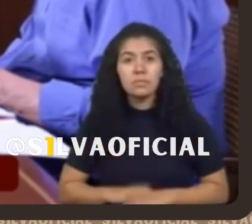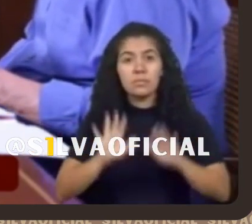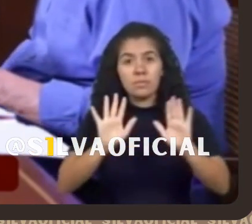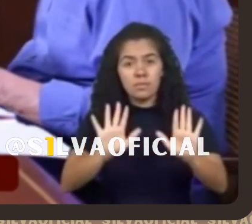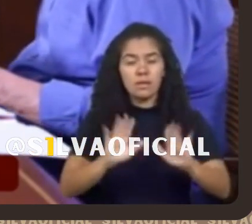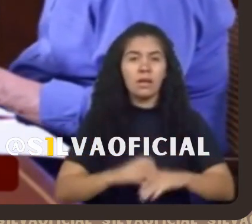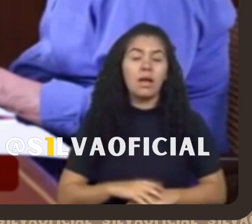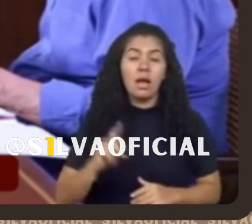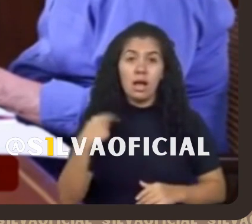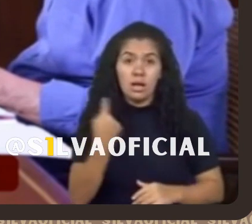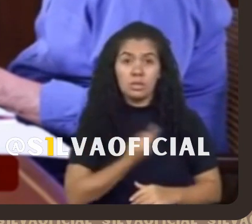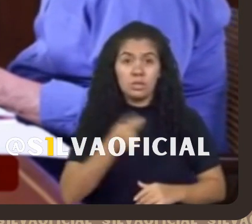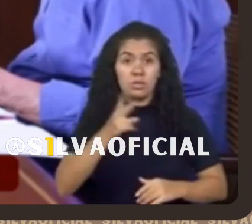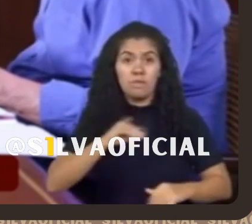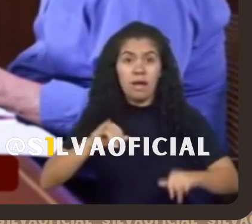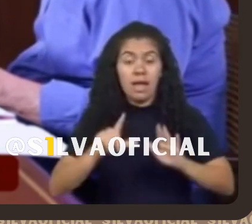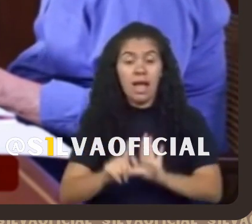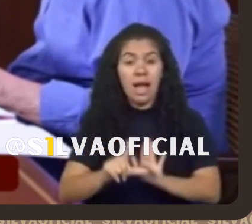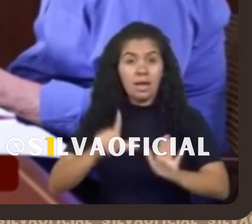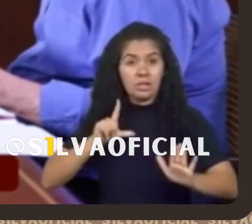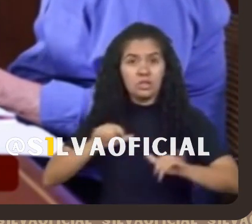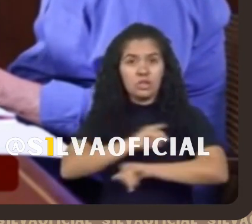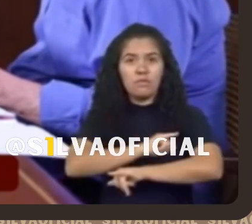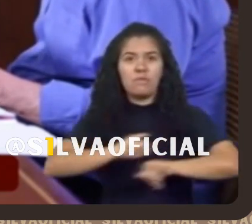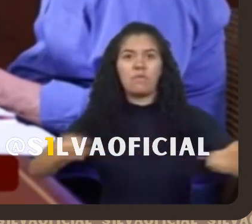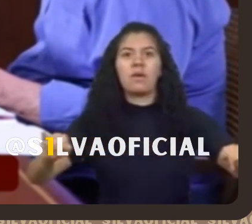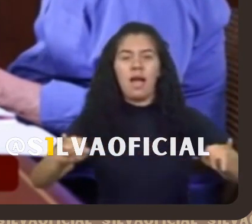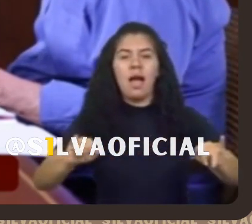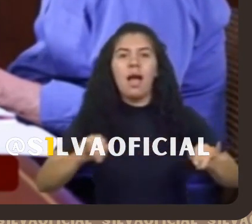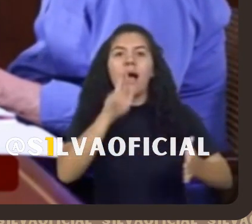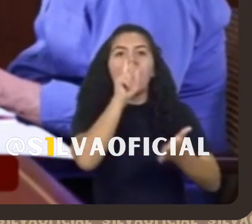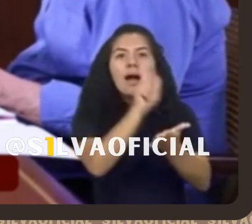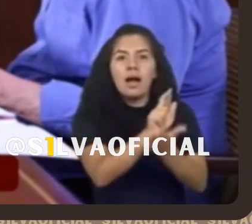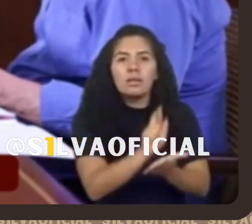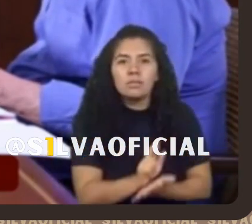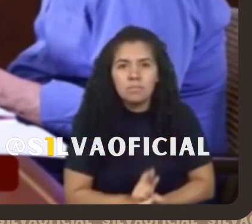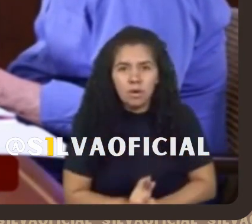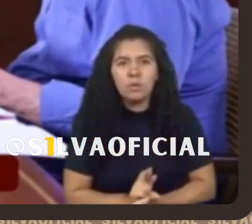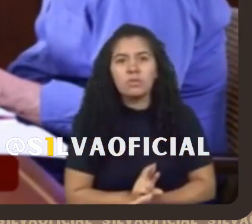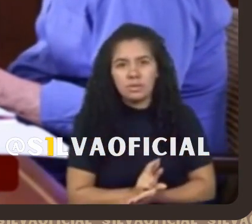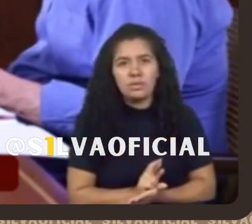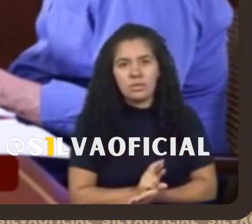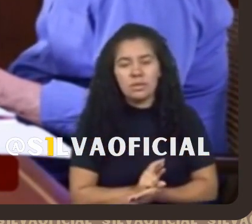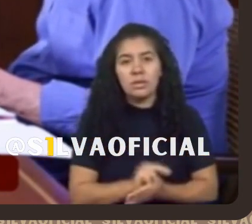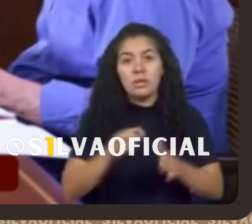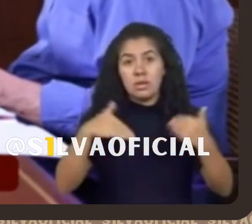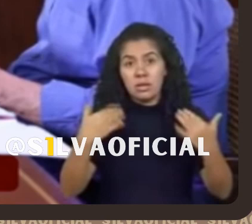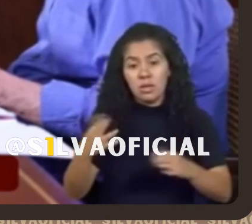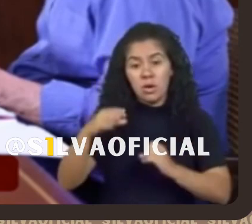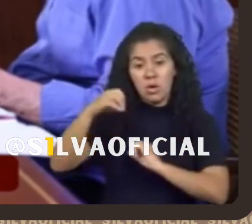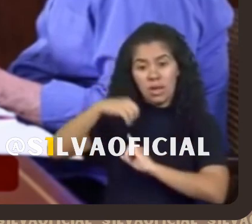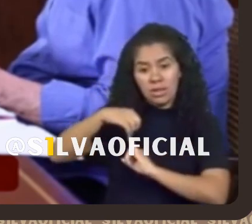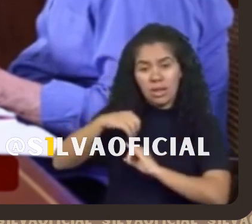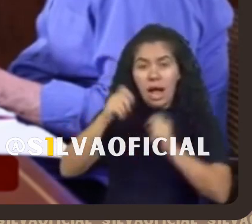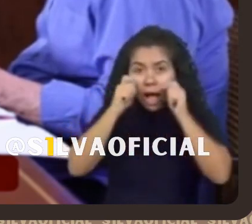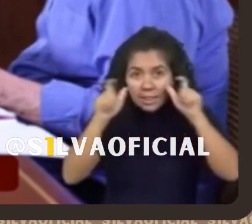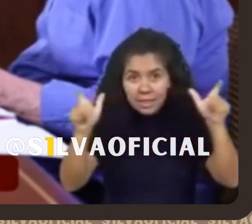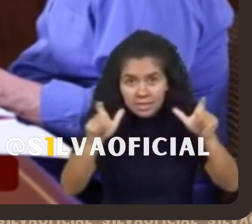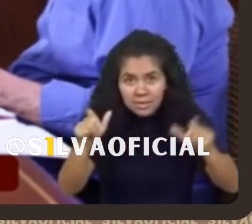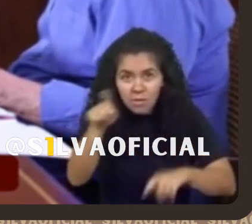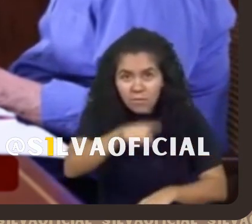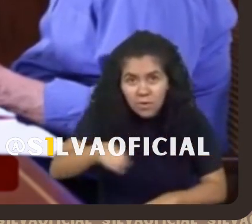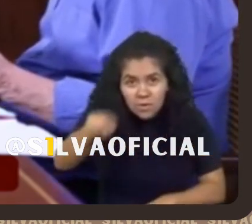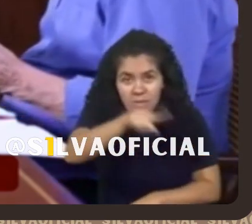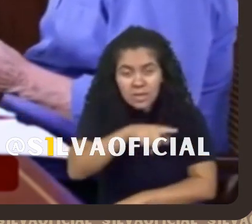divulgação do gabarito do Enem hoje às 19 horas o Inep vai divulgar atenção aí Os estudantes fizeram aí eu sei que sai